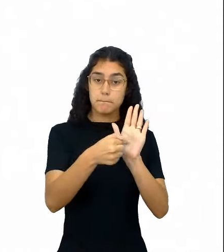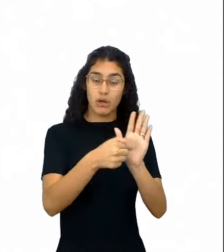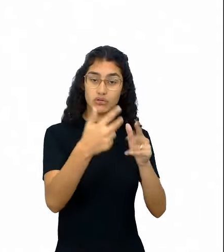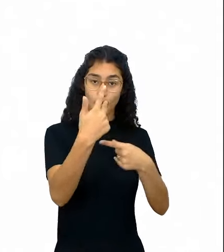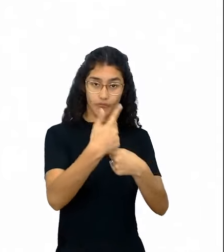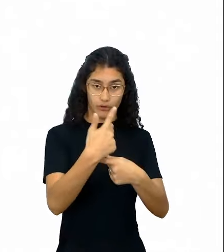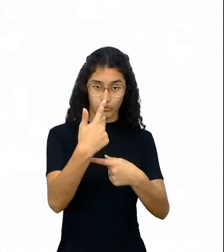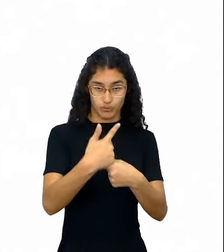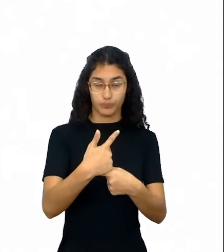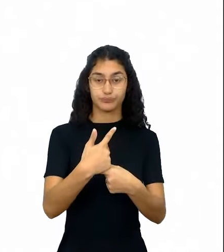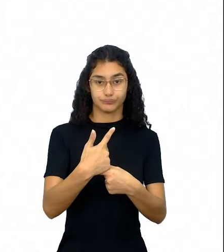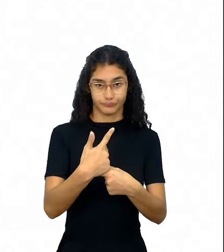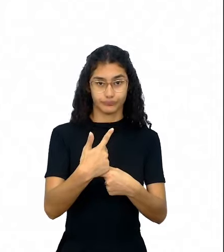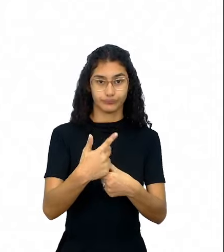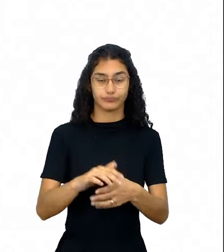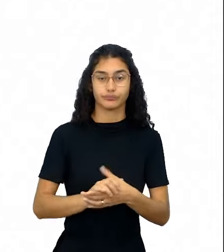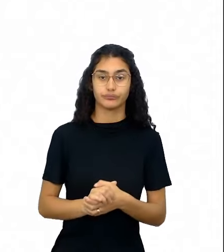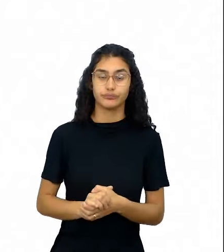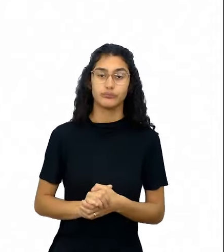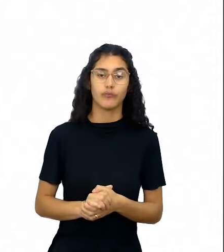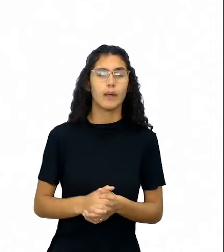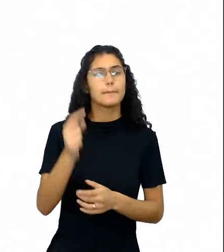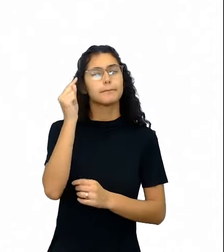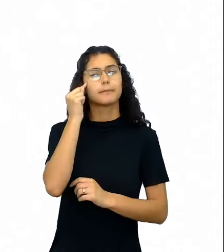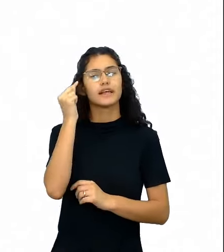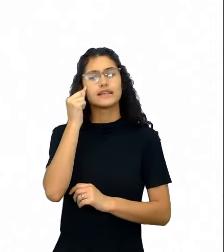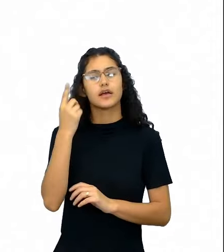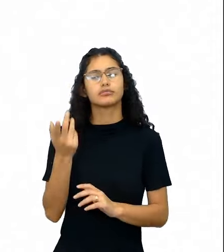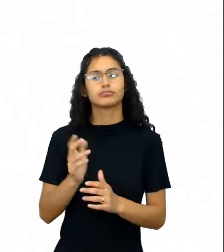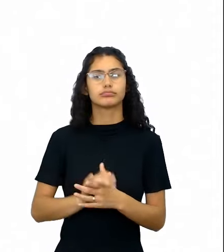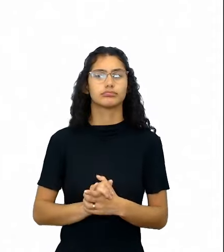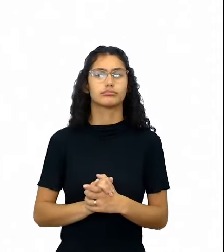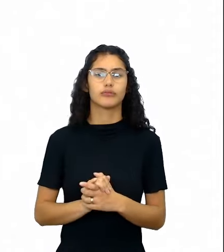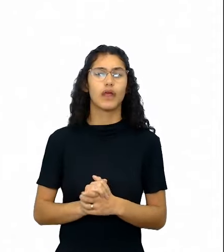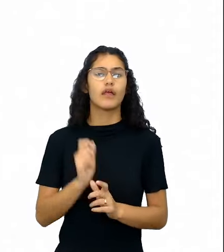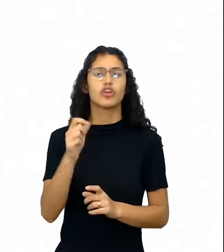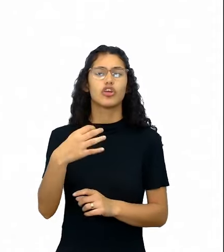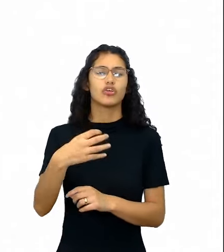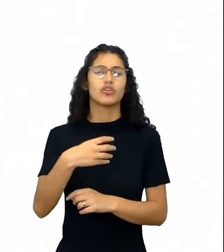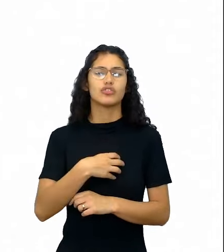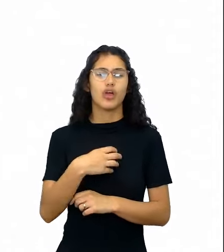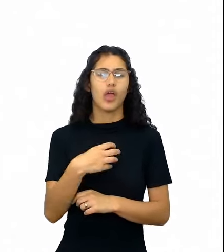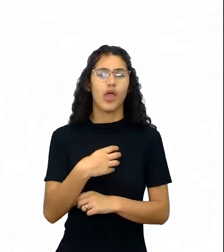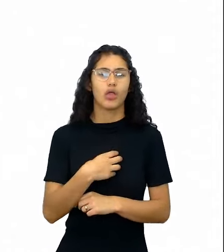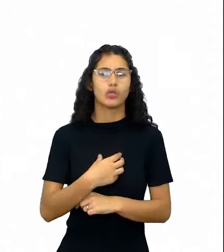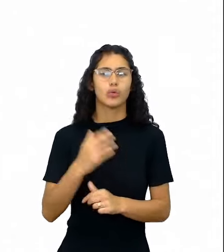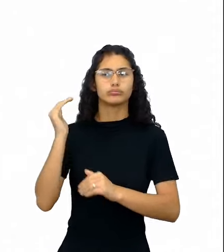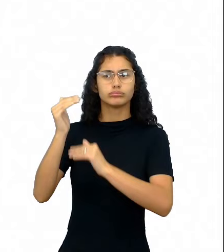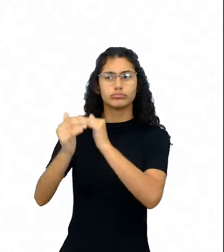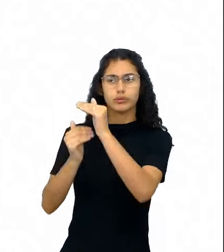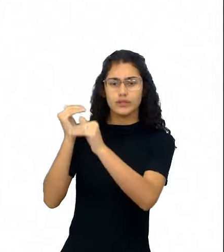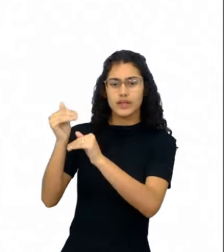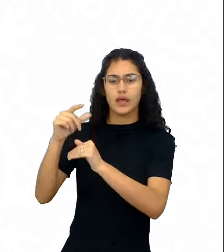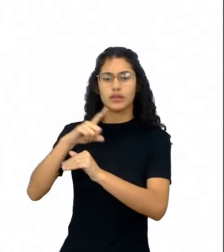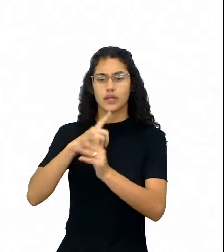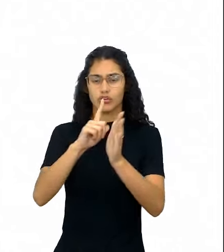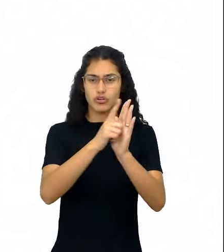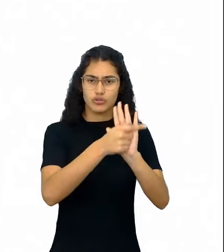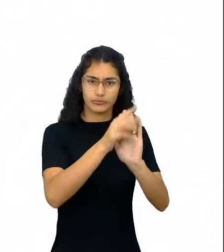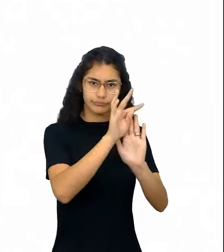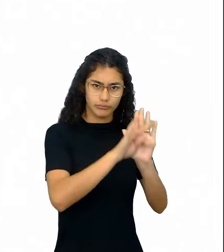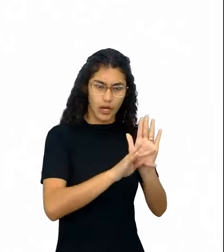no seu vídeo e pensasse comigo, né? De que maneira o processamento textual e